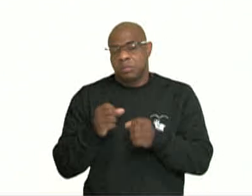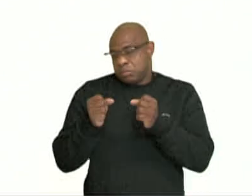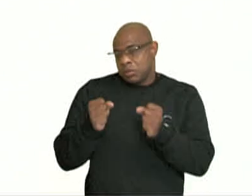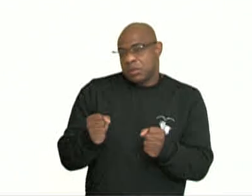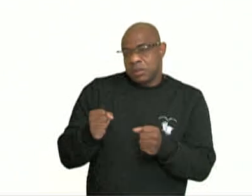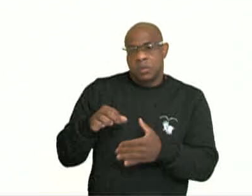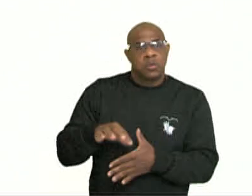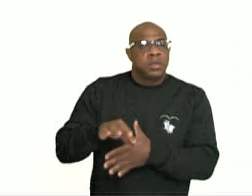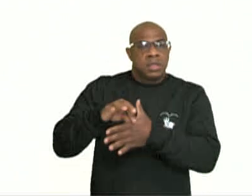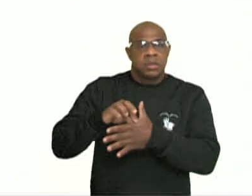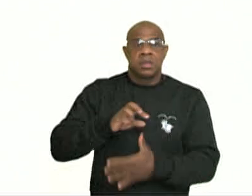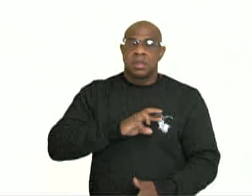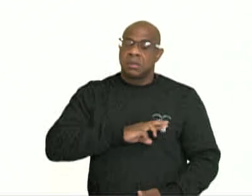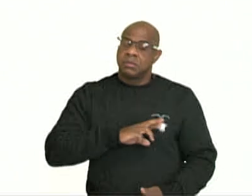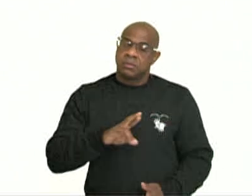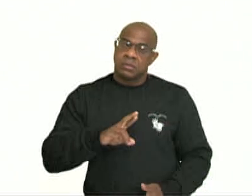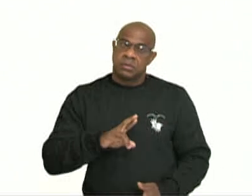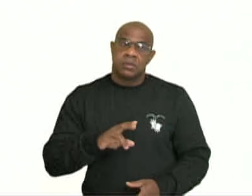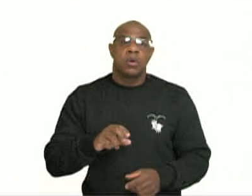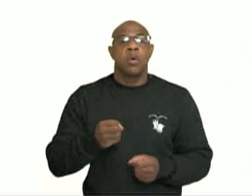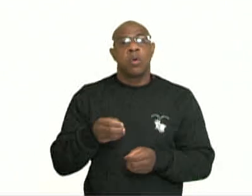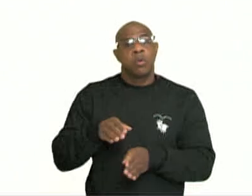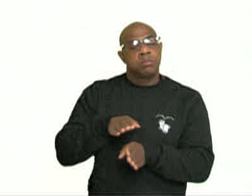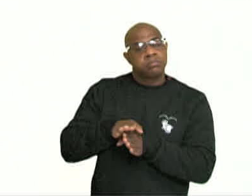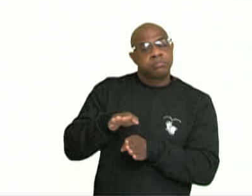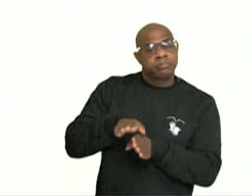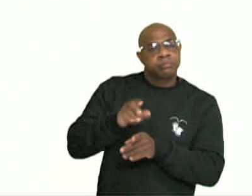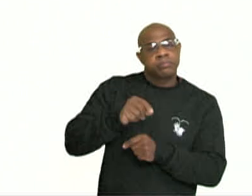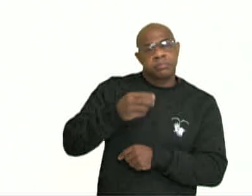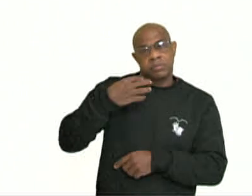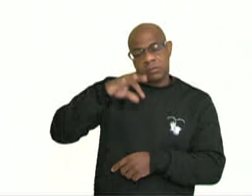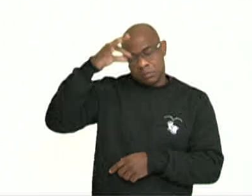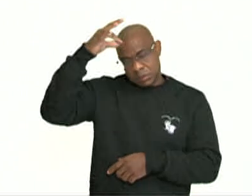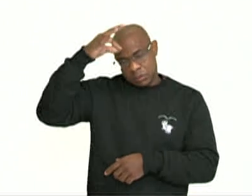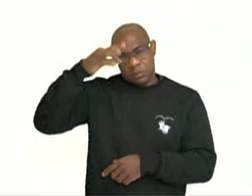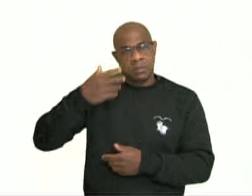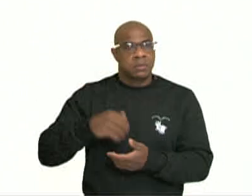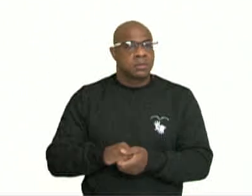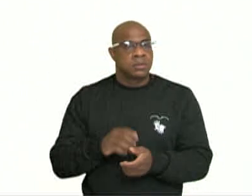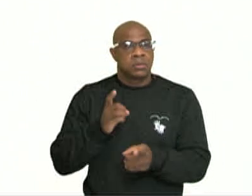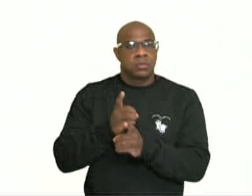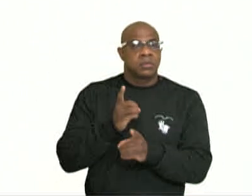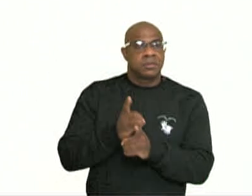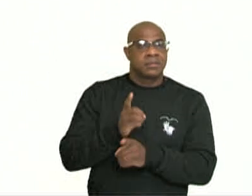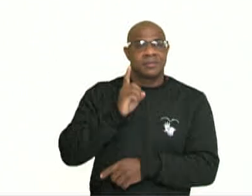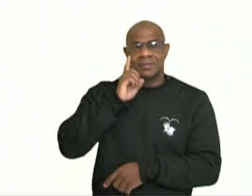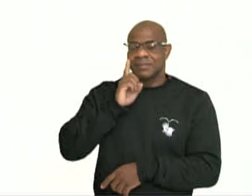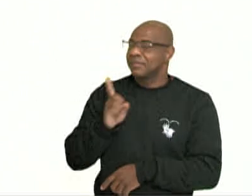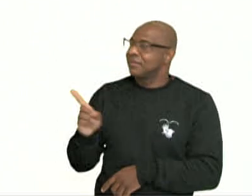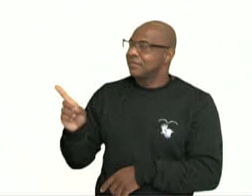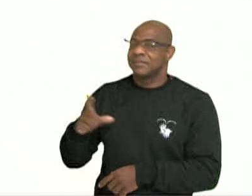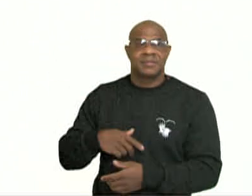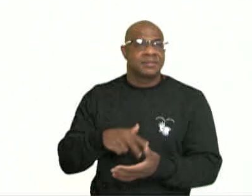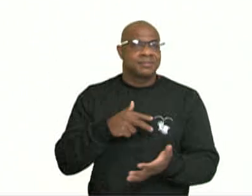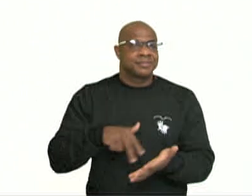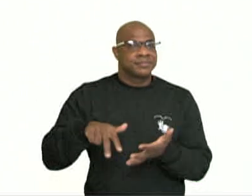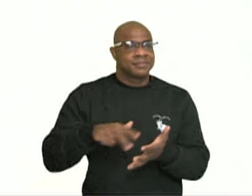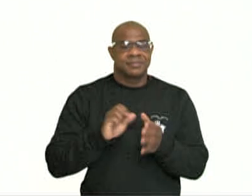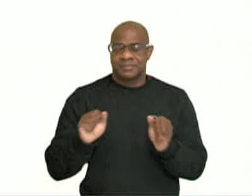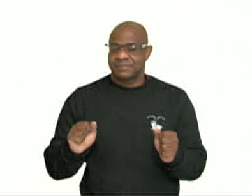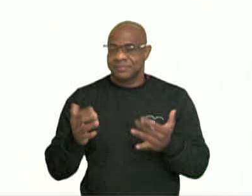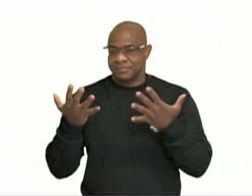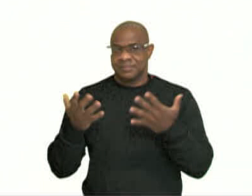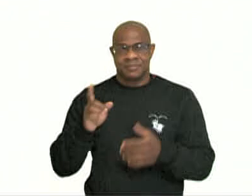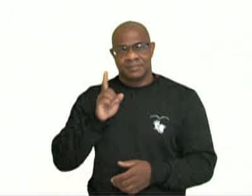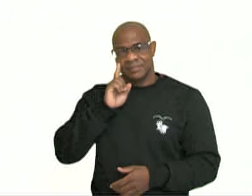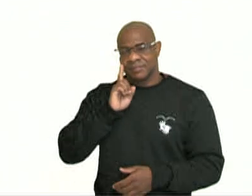líder religioso ou um orientadores espirituais. Aqui vocês estão vendo um encontro de pajés guaranis em dança festiva de 2007.